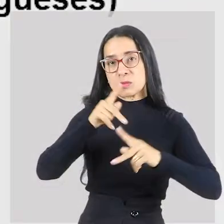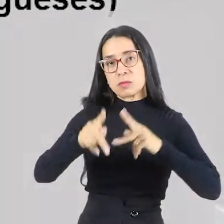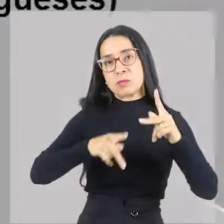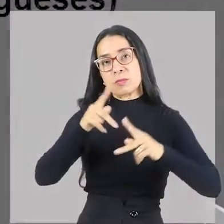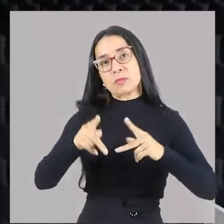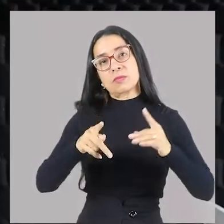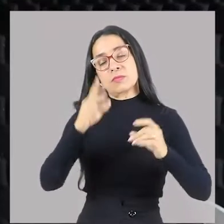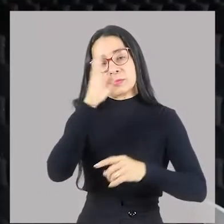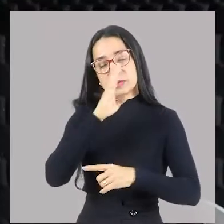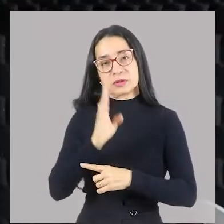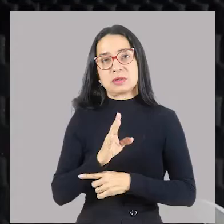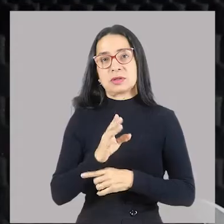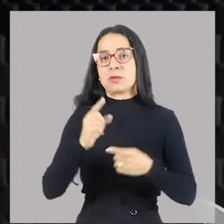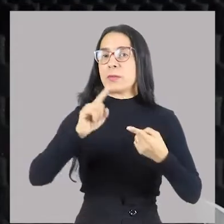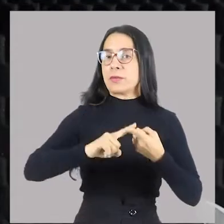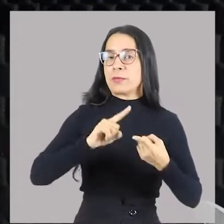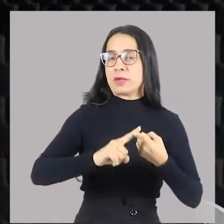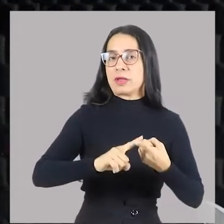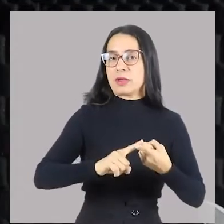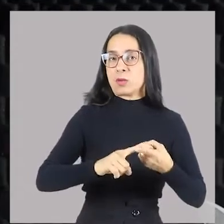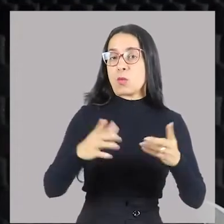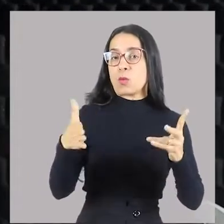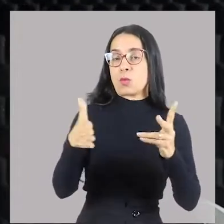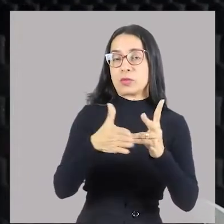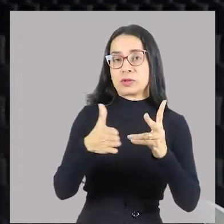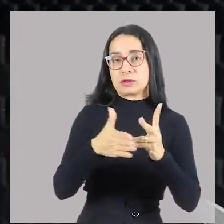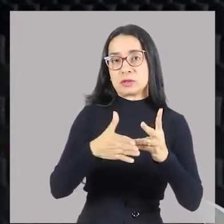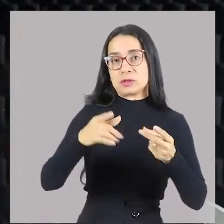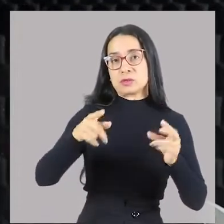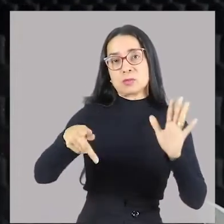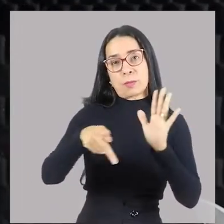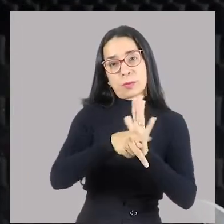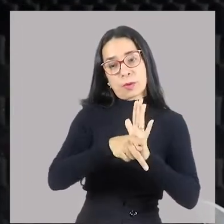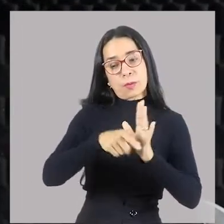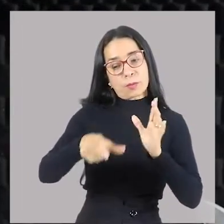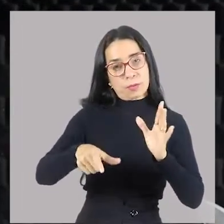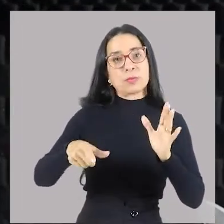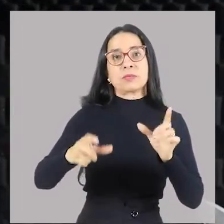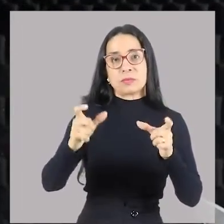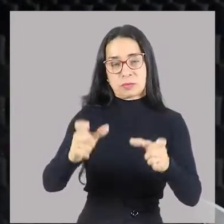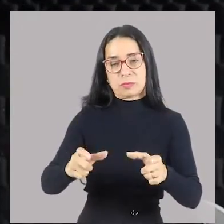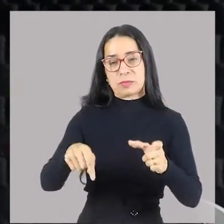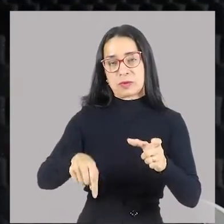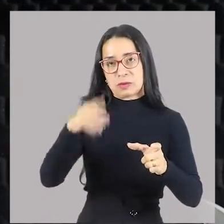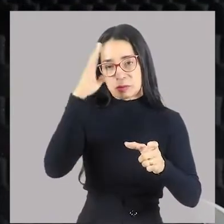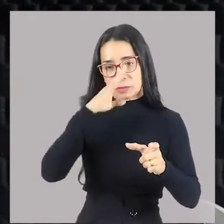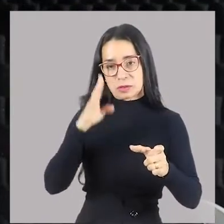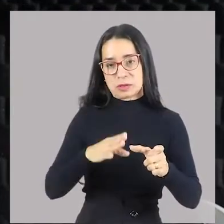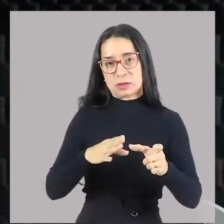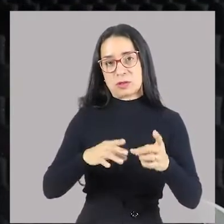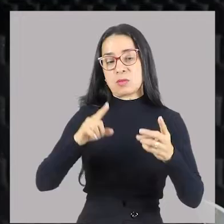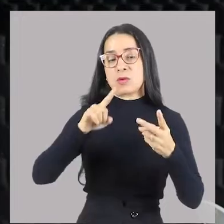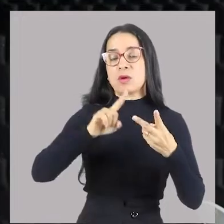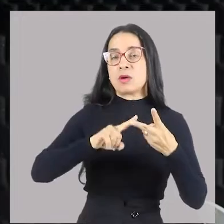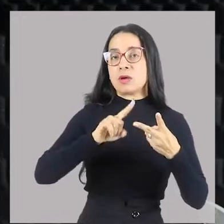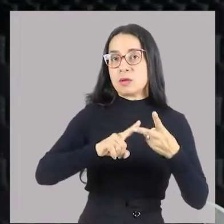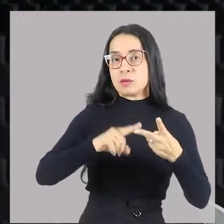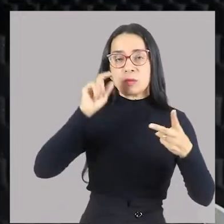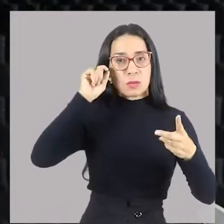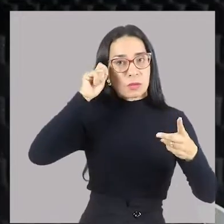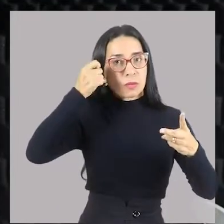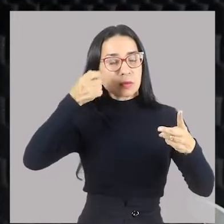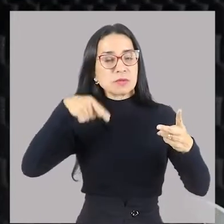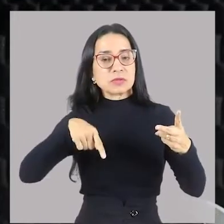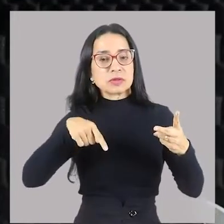os índios, que são denominados de povos nativos, né? Os africanos, que infelizmente nós